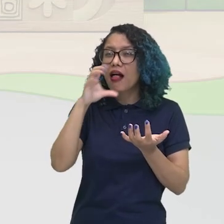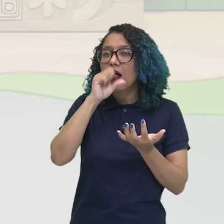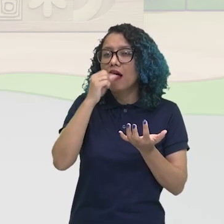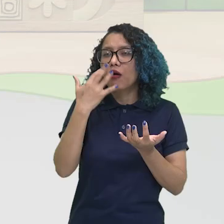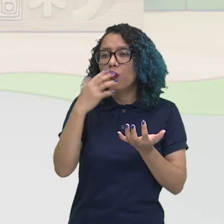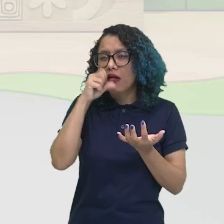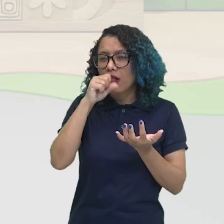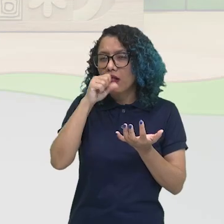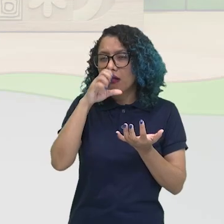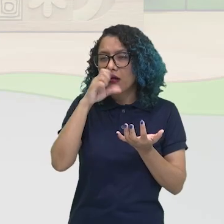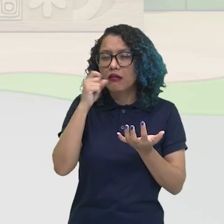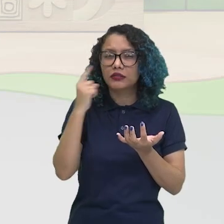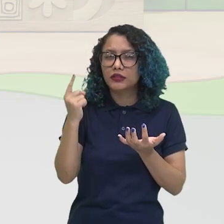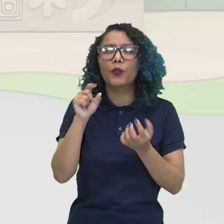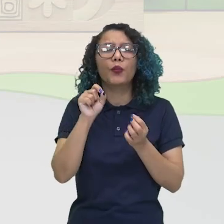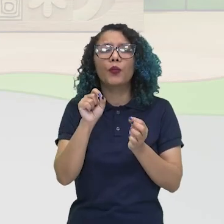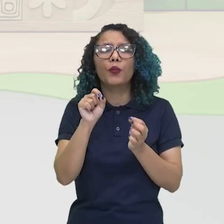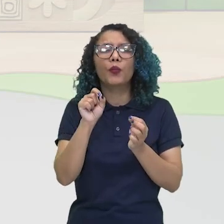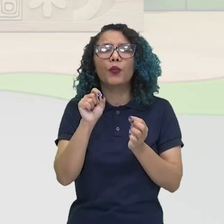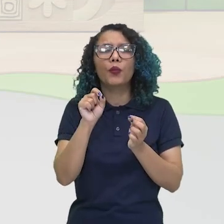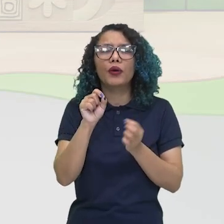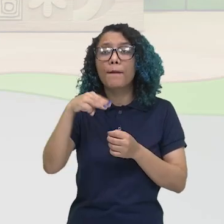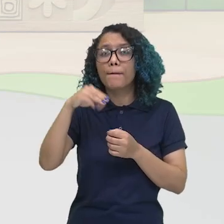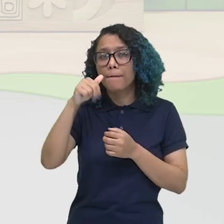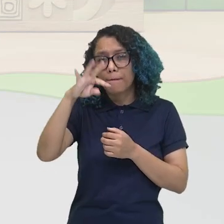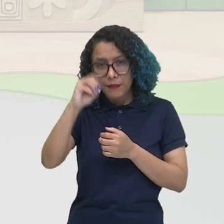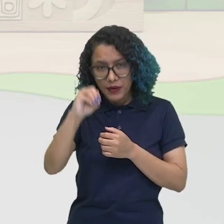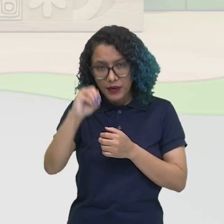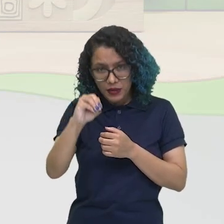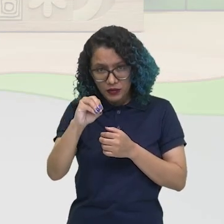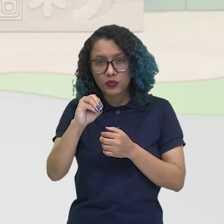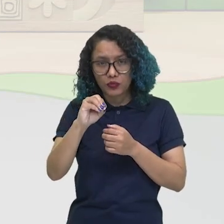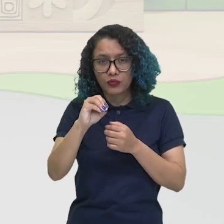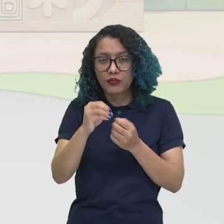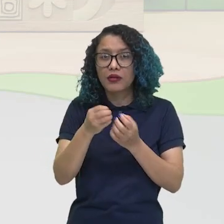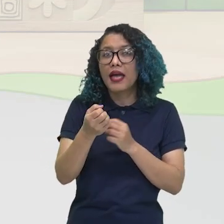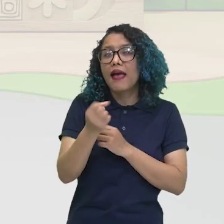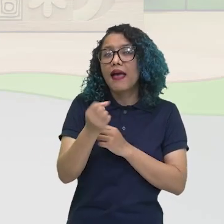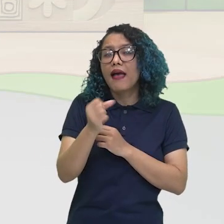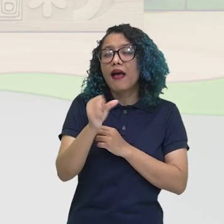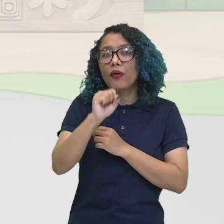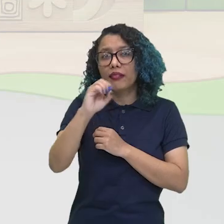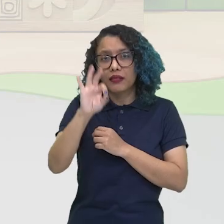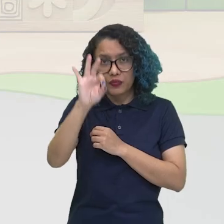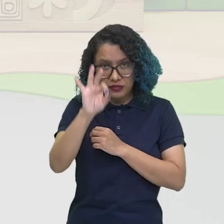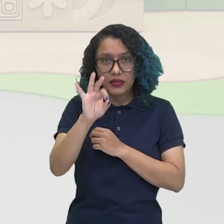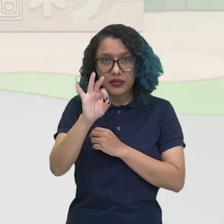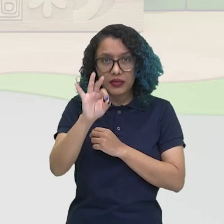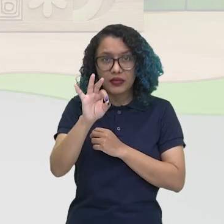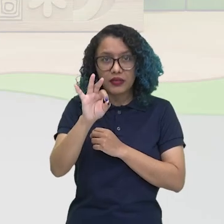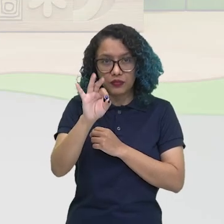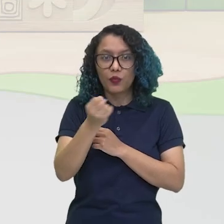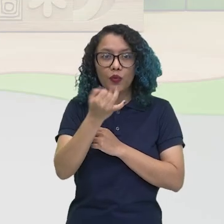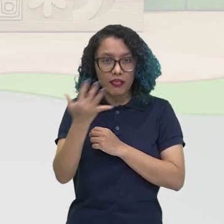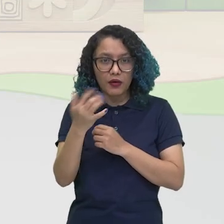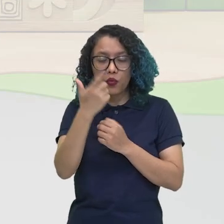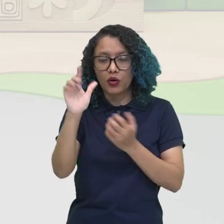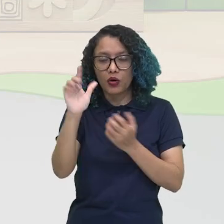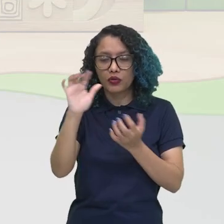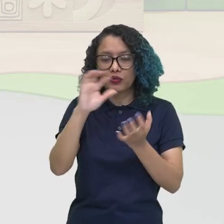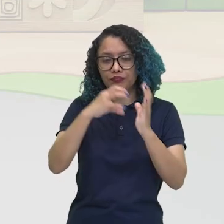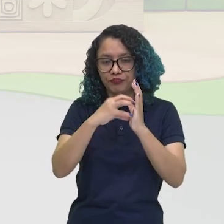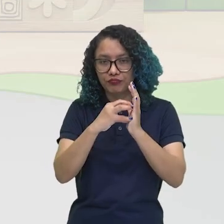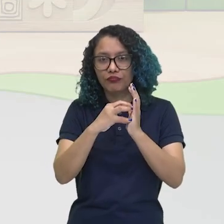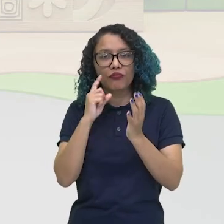Que vai representar aí 80%. E nós vamos ter o núcleo,